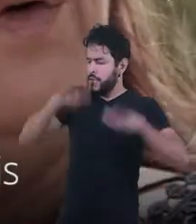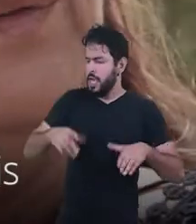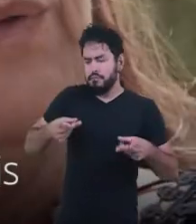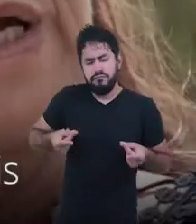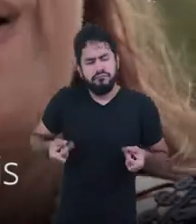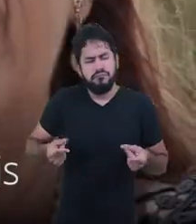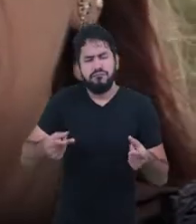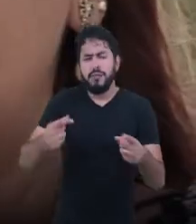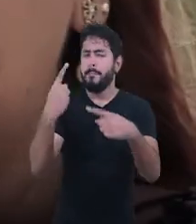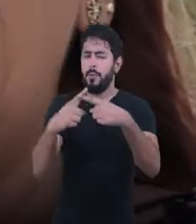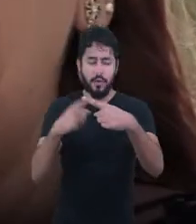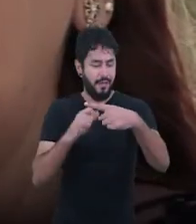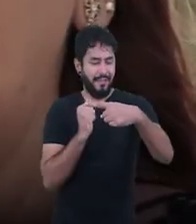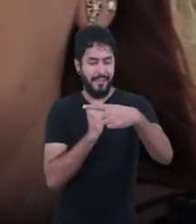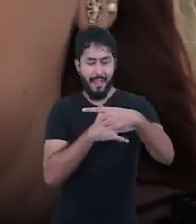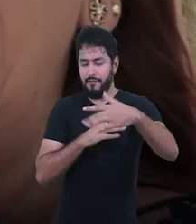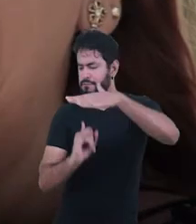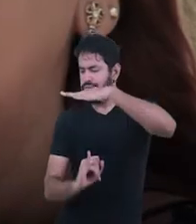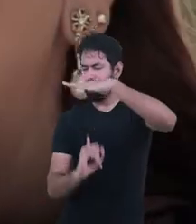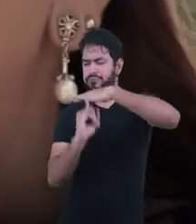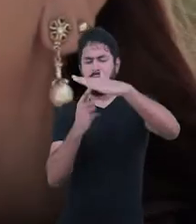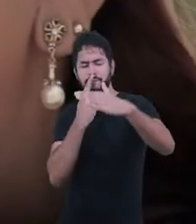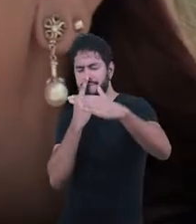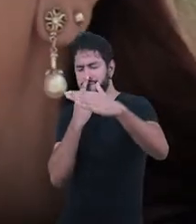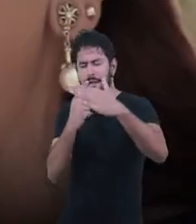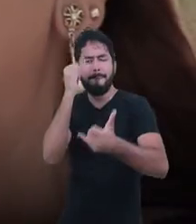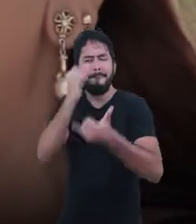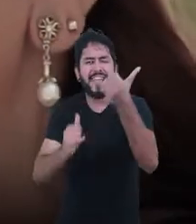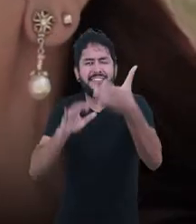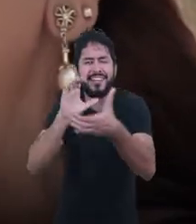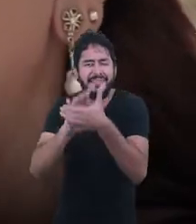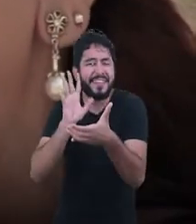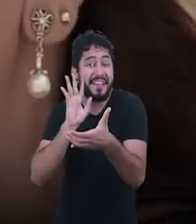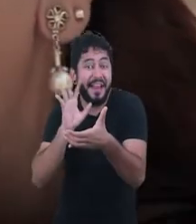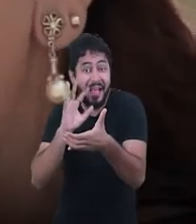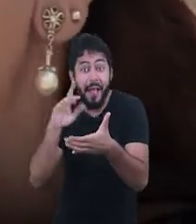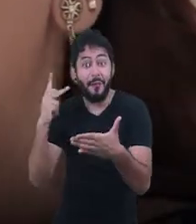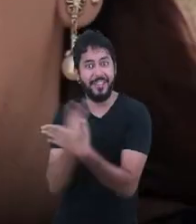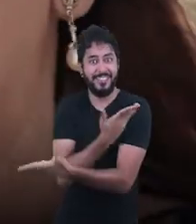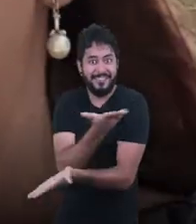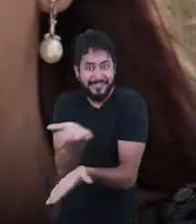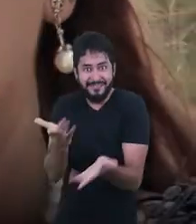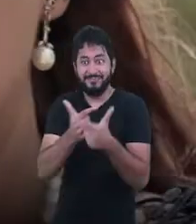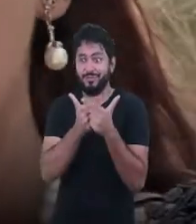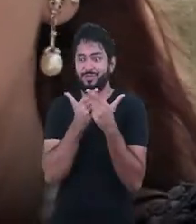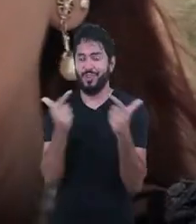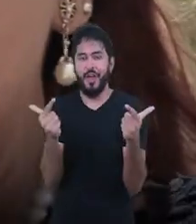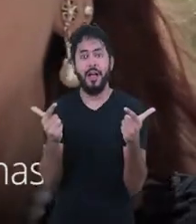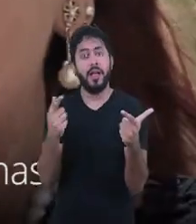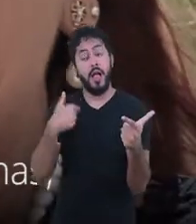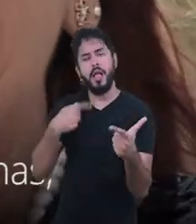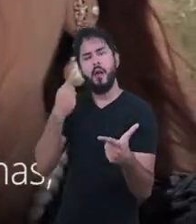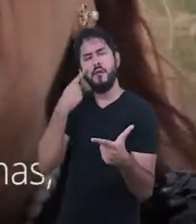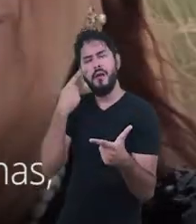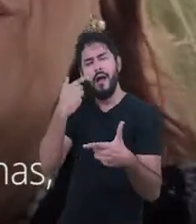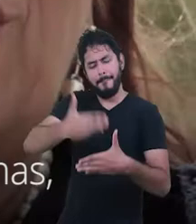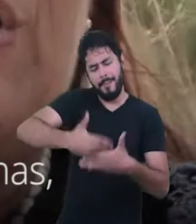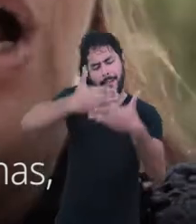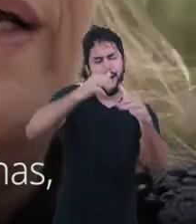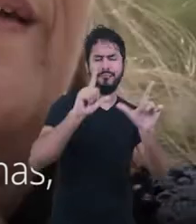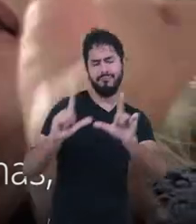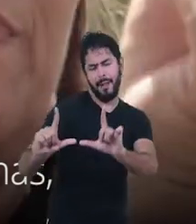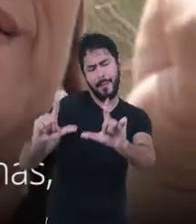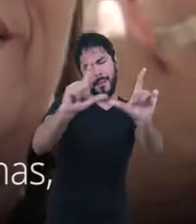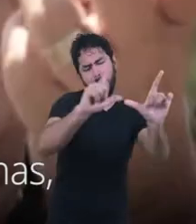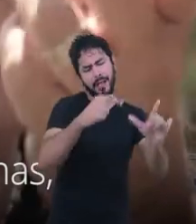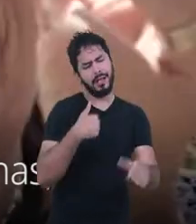daqui eu não ia mais sair, porque foi uma ligação muito íntima, foi um casamento legal mesmo que aconteceu. E aí, quando eu